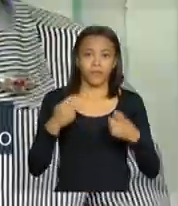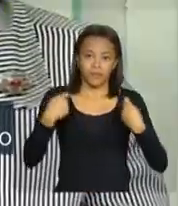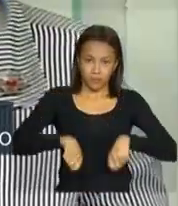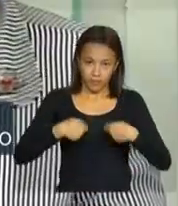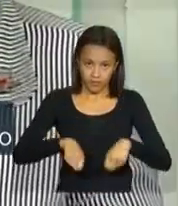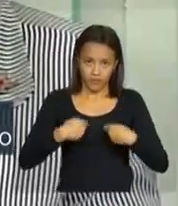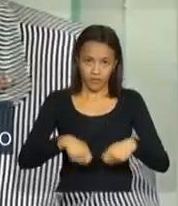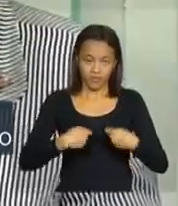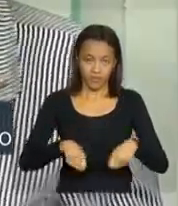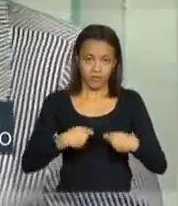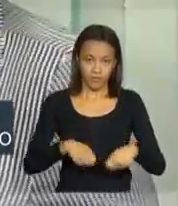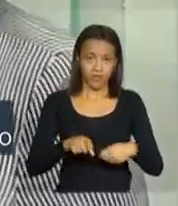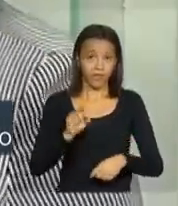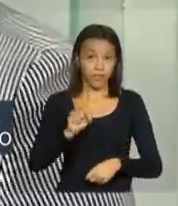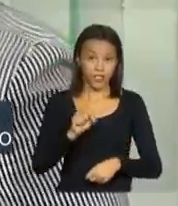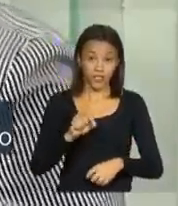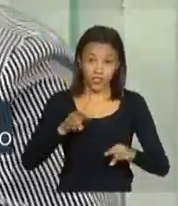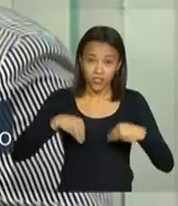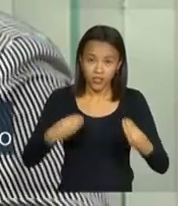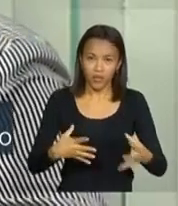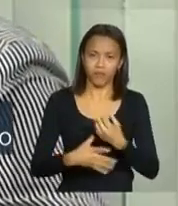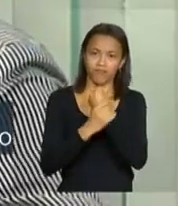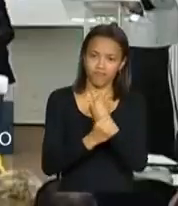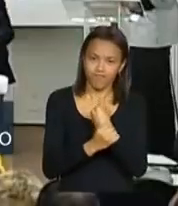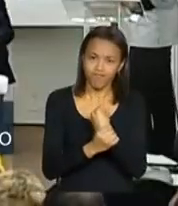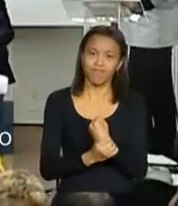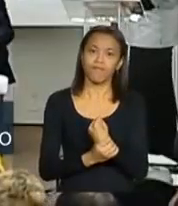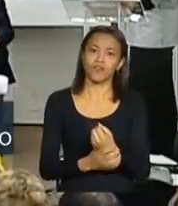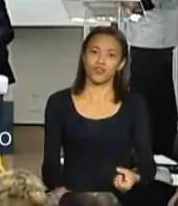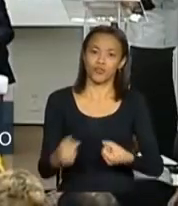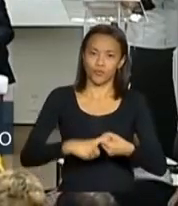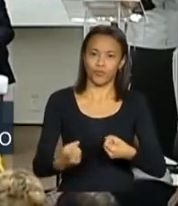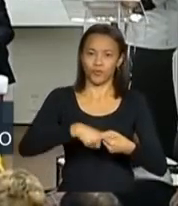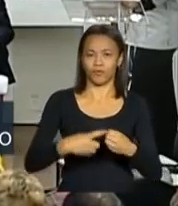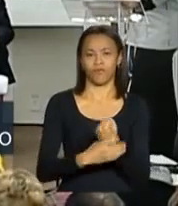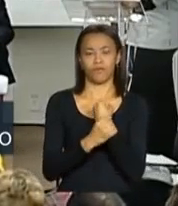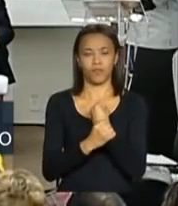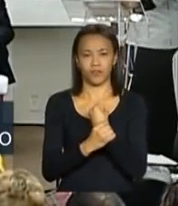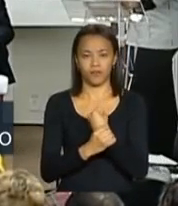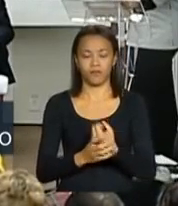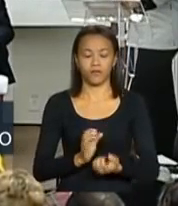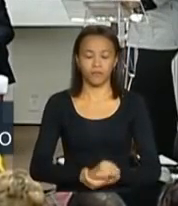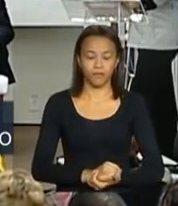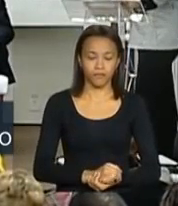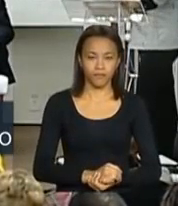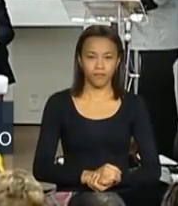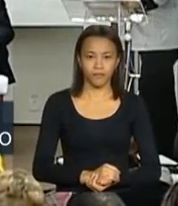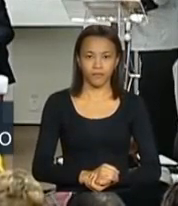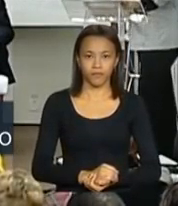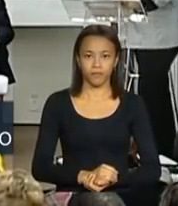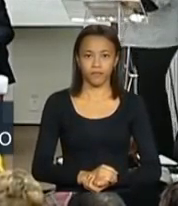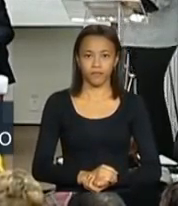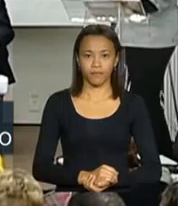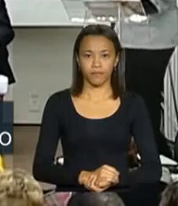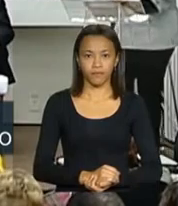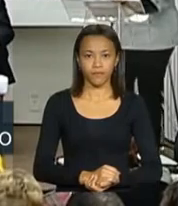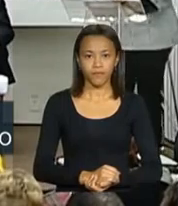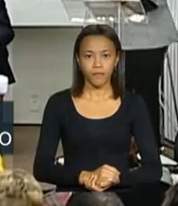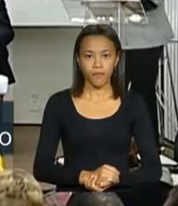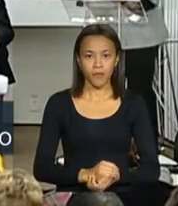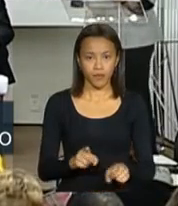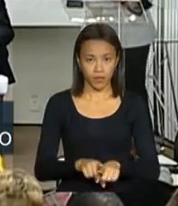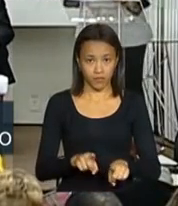necessidade de consolidarmos cada vez mais essa parceria. Né? E o